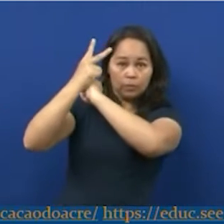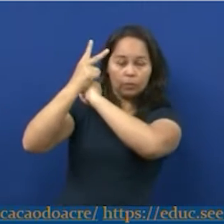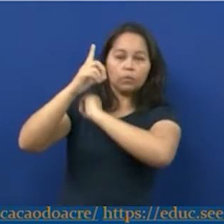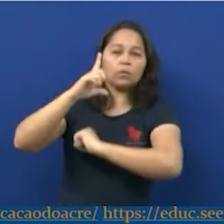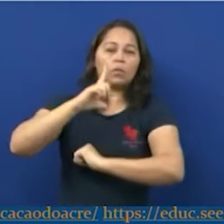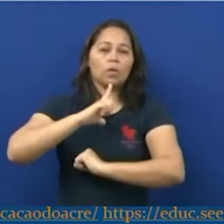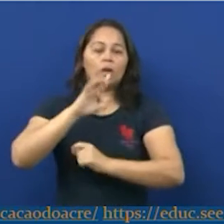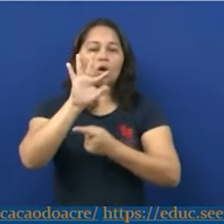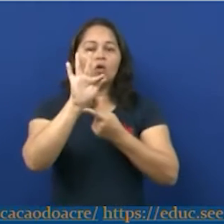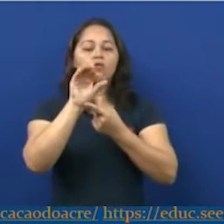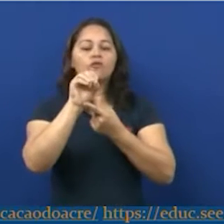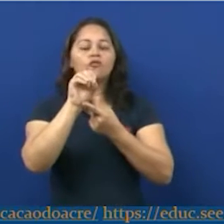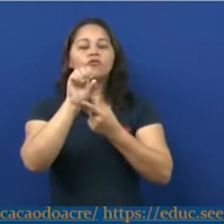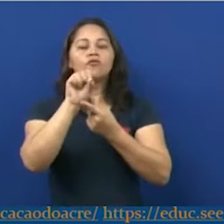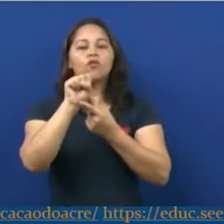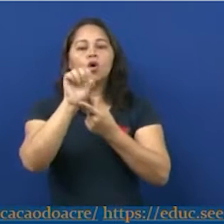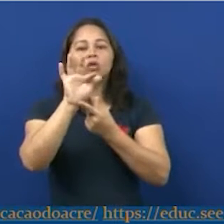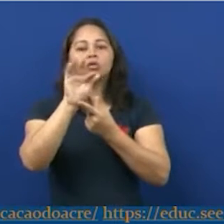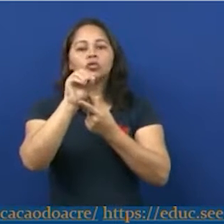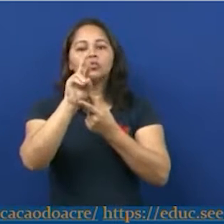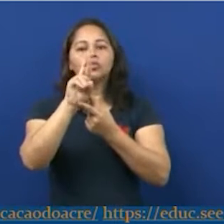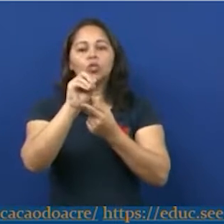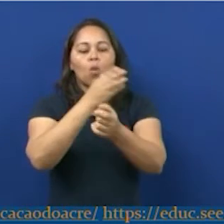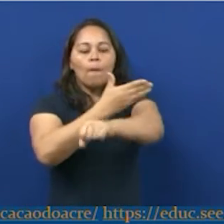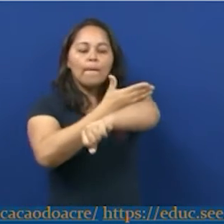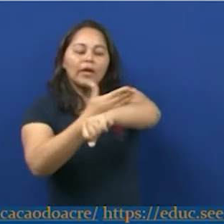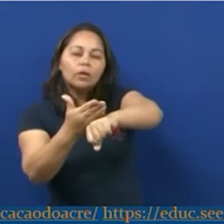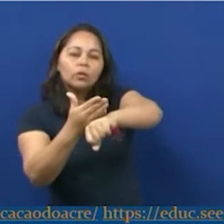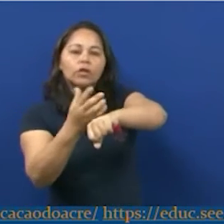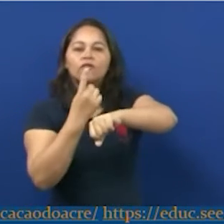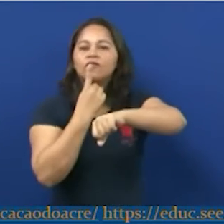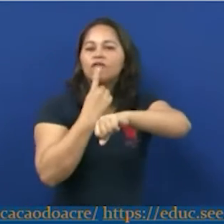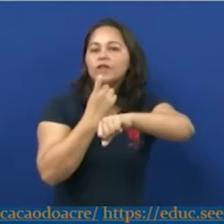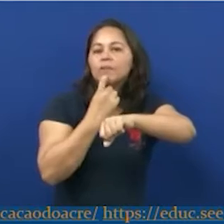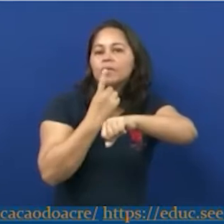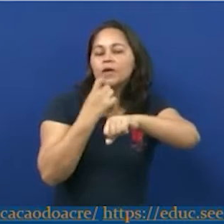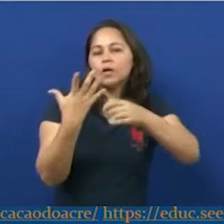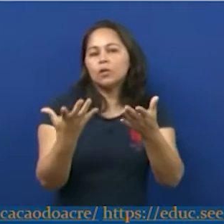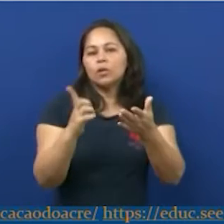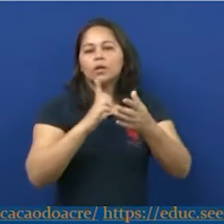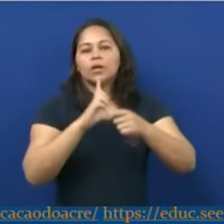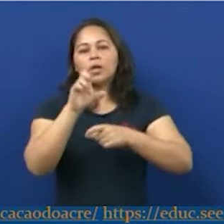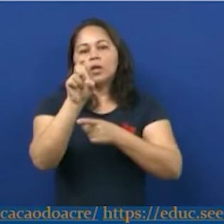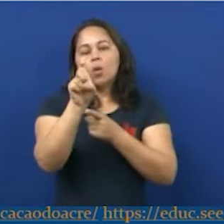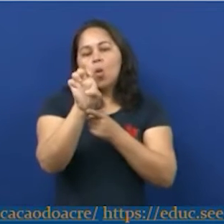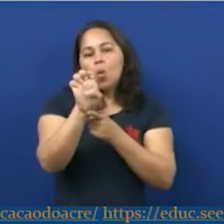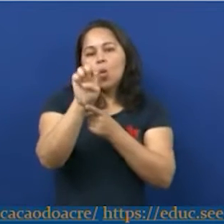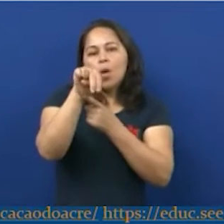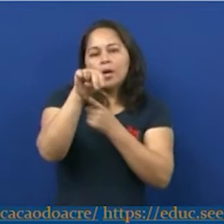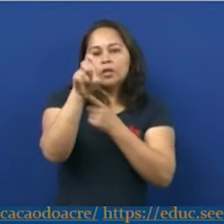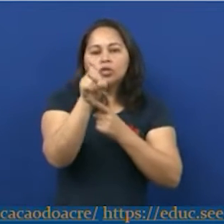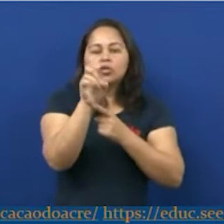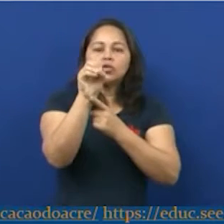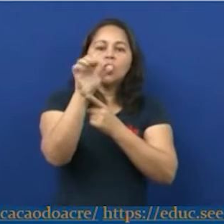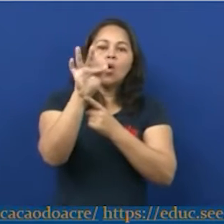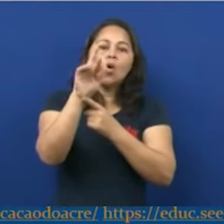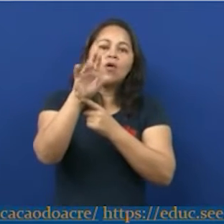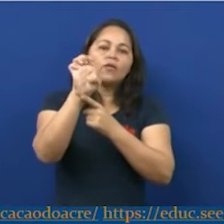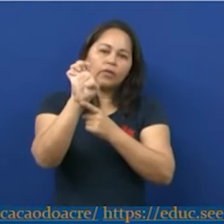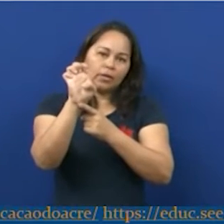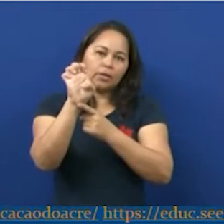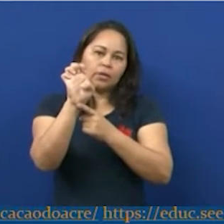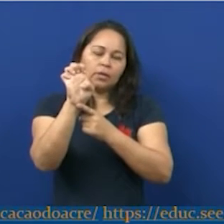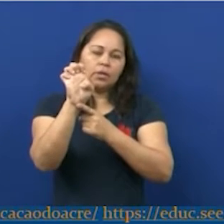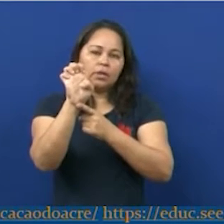branco e o fósforo vermelho. Nós temos o enxofre monoclínico e temos o enxofre rômbico. E ainda assim nós